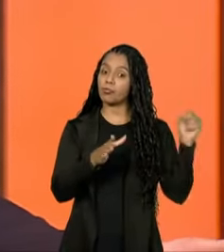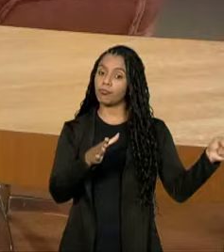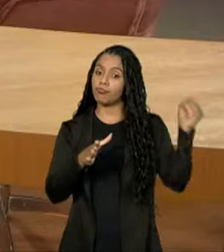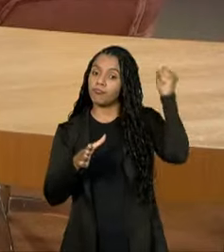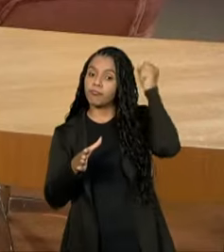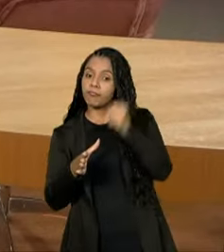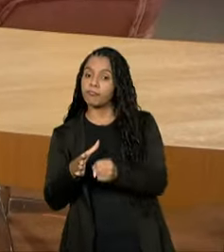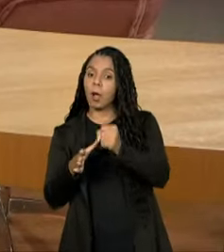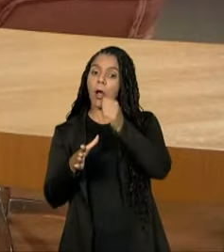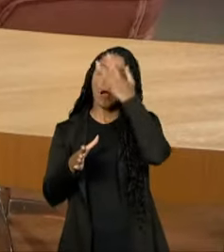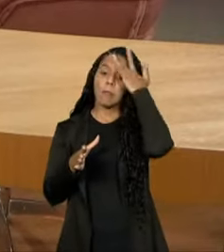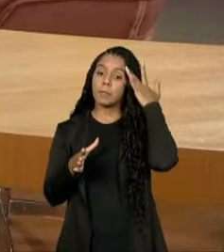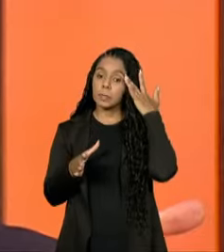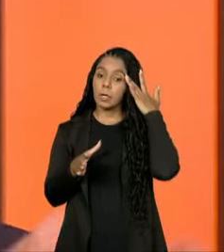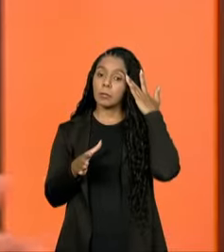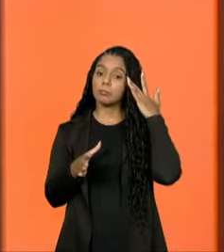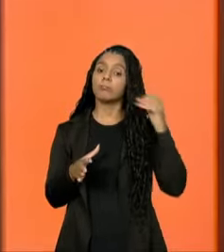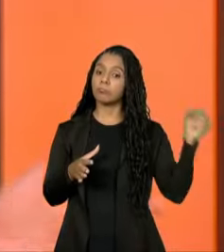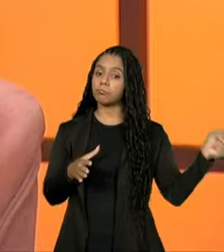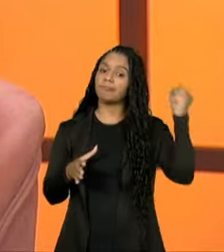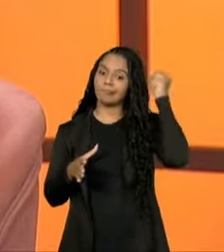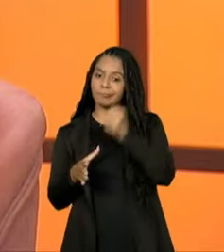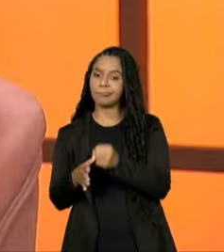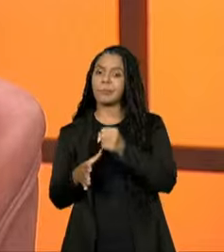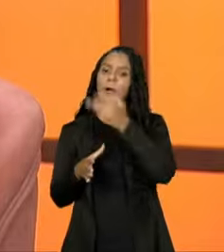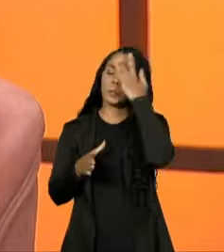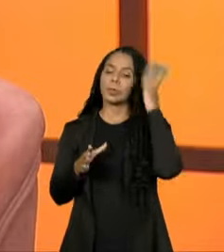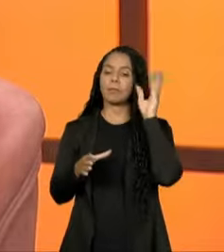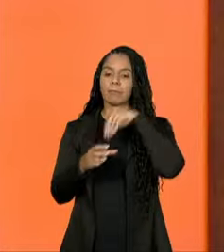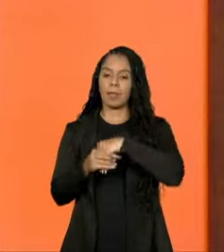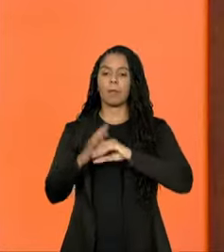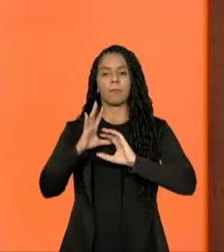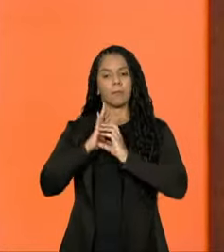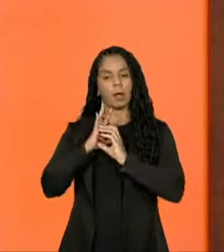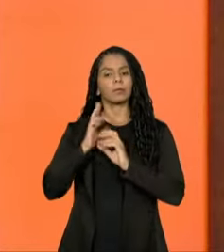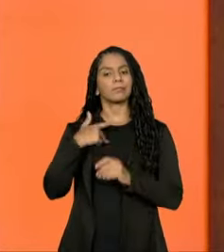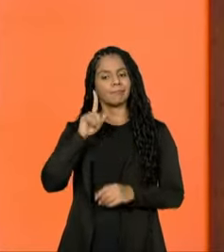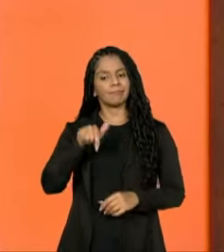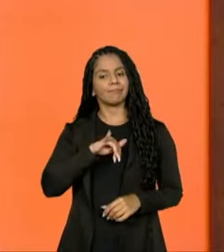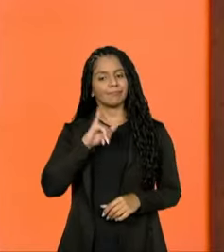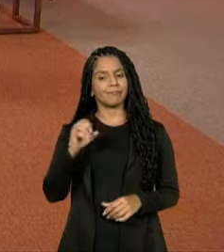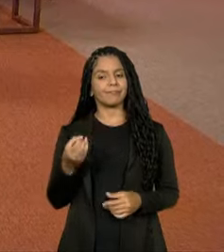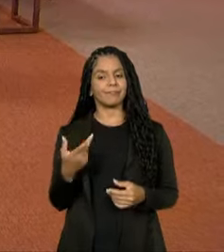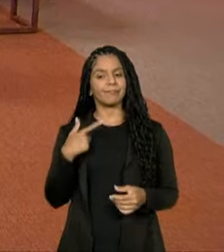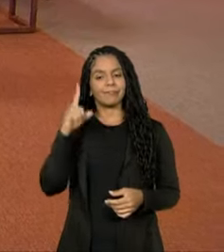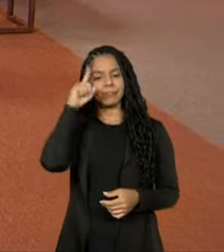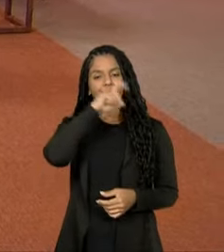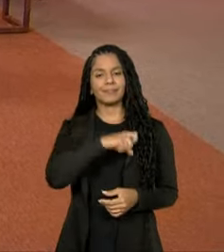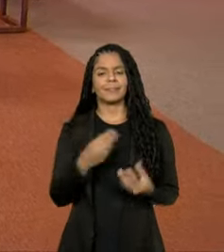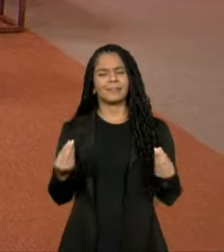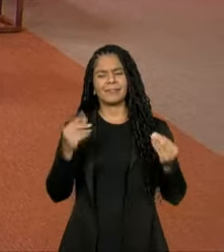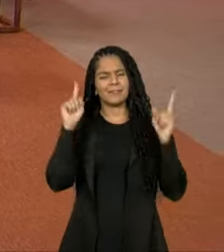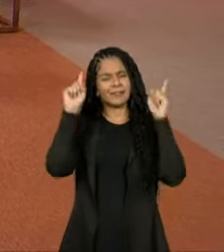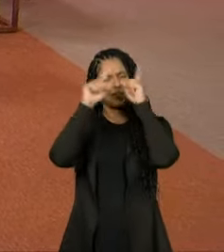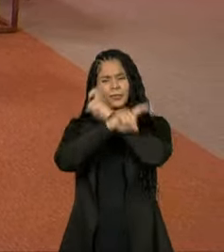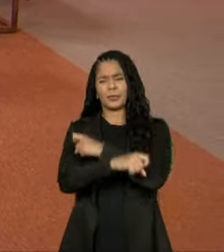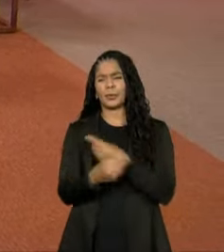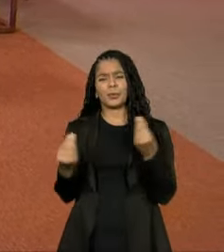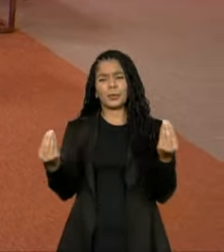esse ponto, né? Eles chegaram a infiltrar alguém. Acho que essa é uma... Mas deve ser muito difícil pegar isso. Negócio. Como é que você pegaria? Não tem como